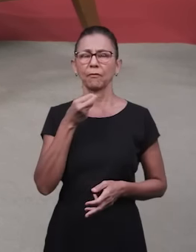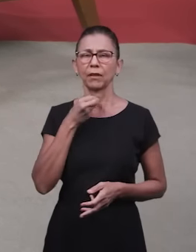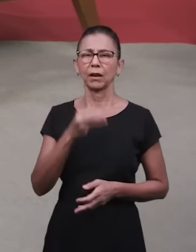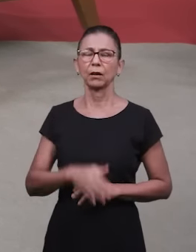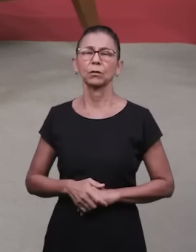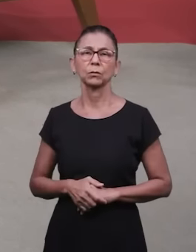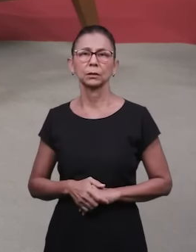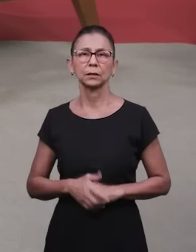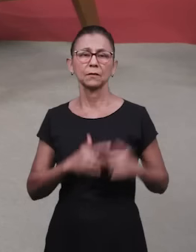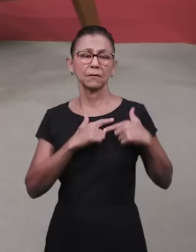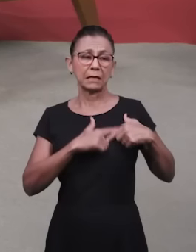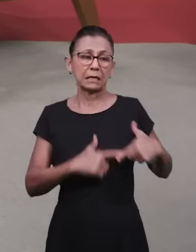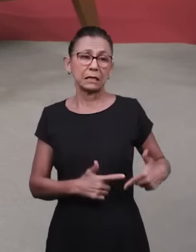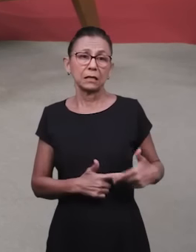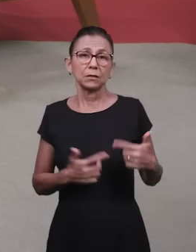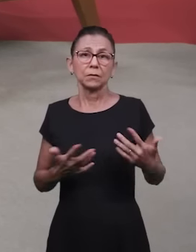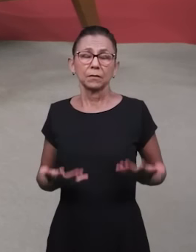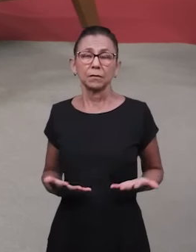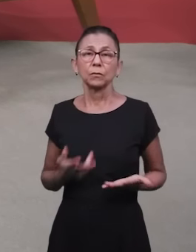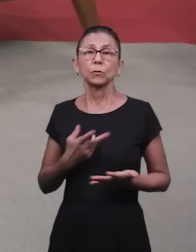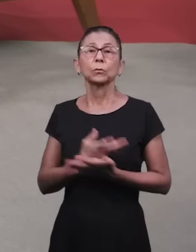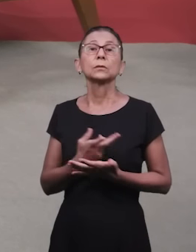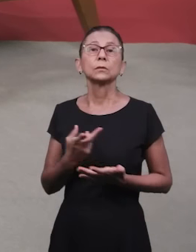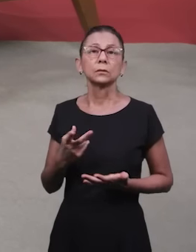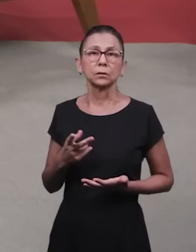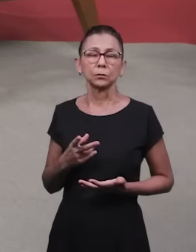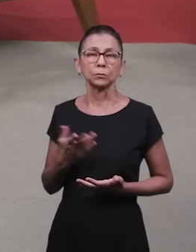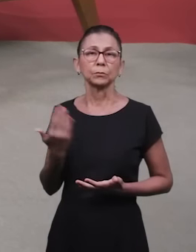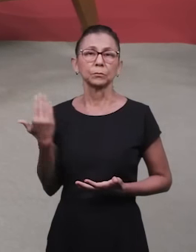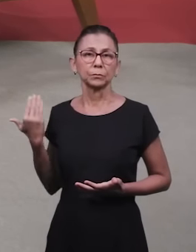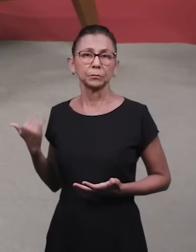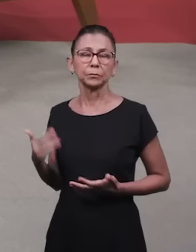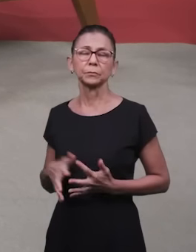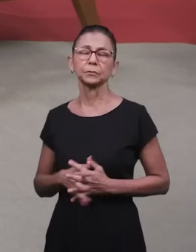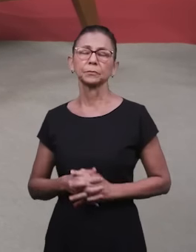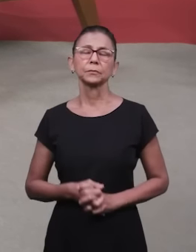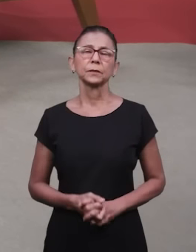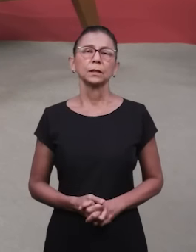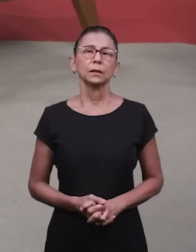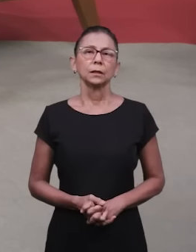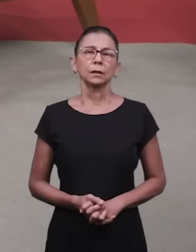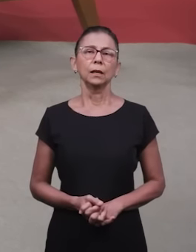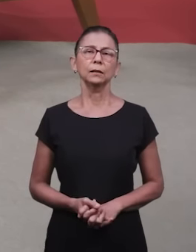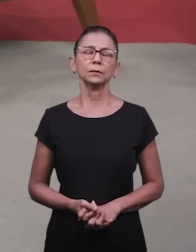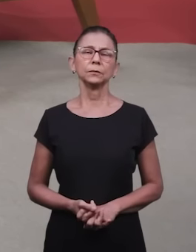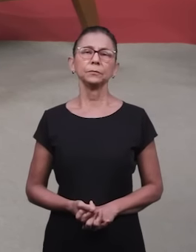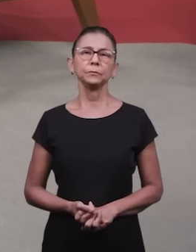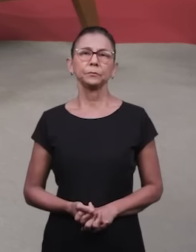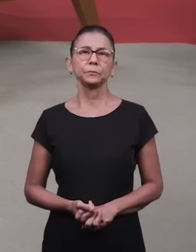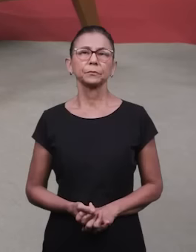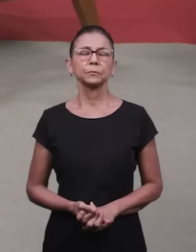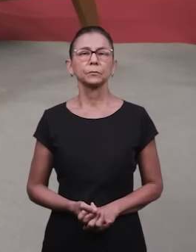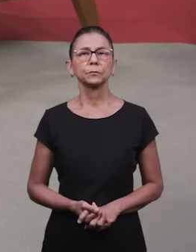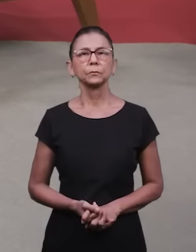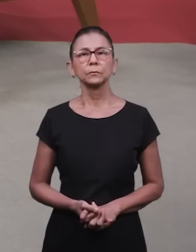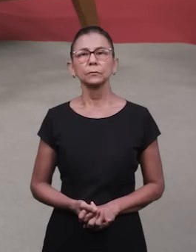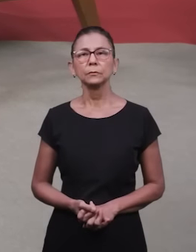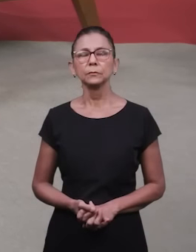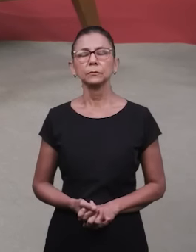massificando, esfriando e tal. Então, isso tudo, o que, que aconteceu? O que aconteceu conosco há 54 anos foi